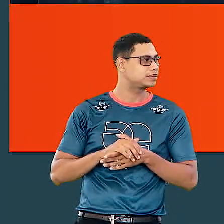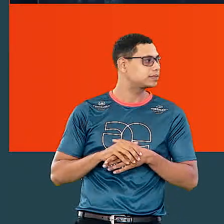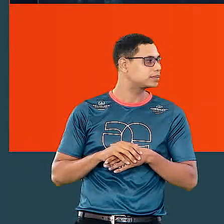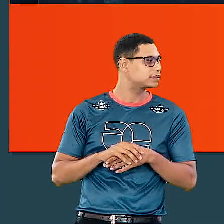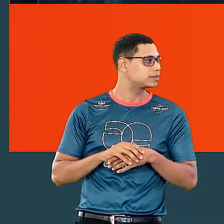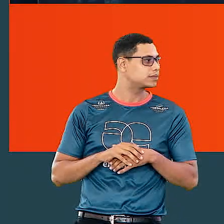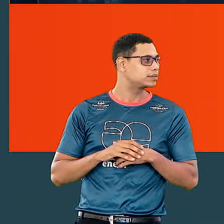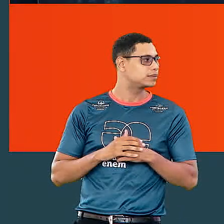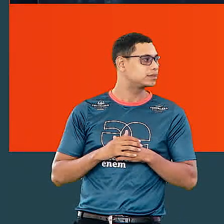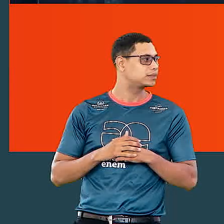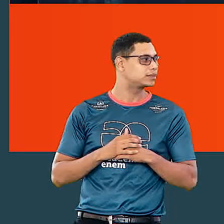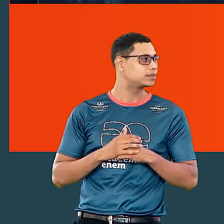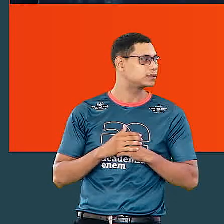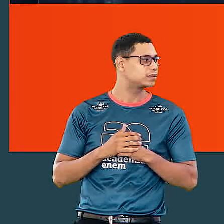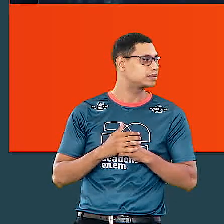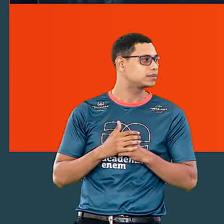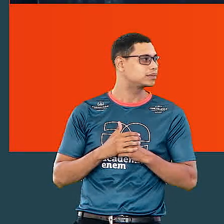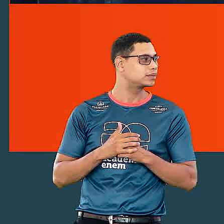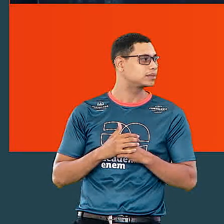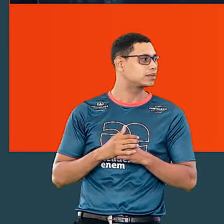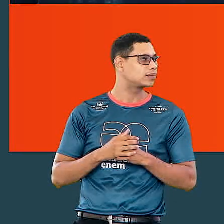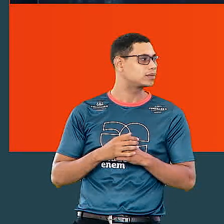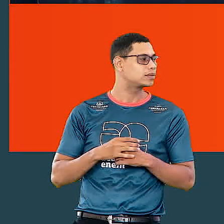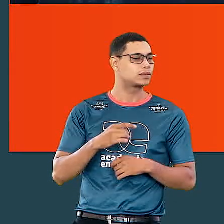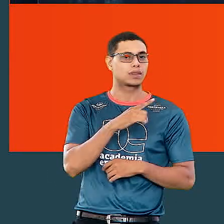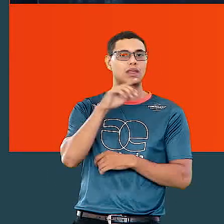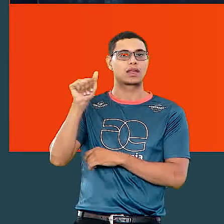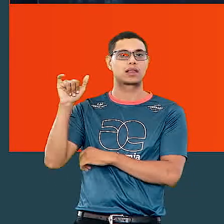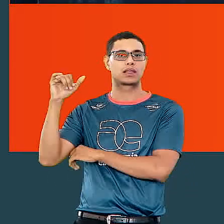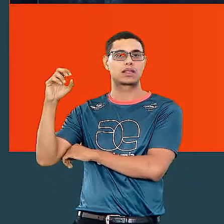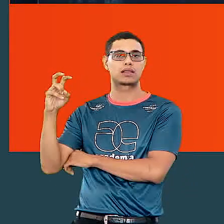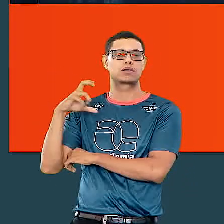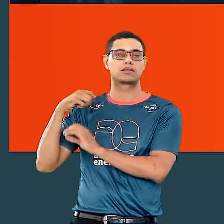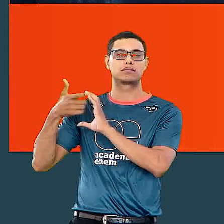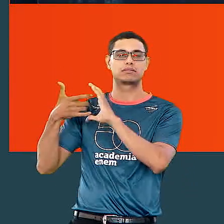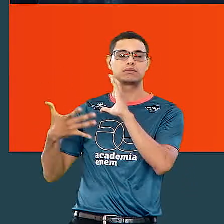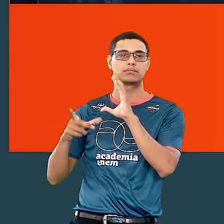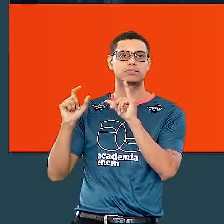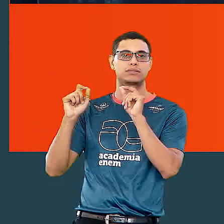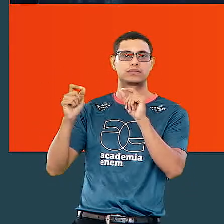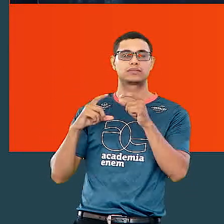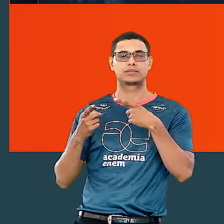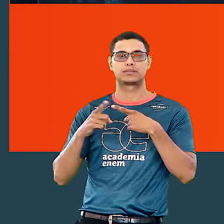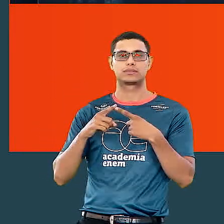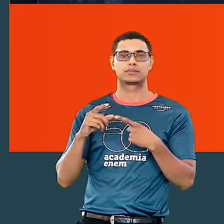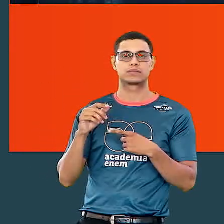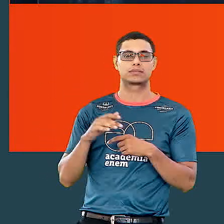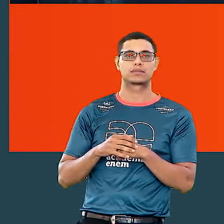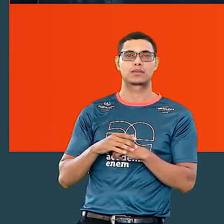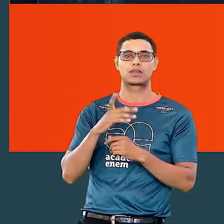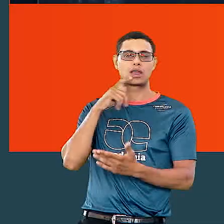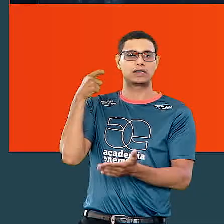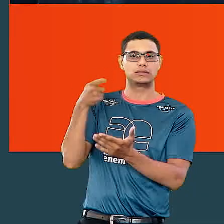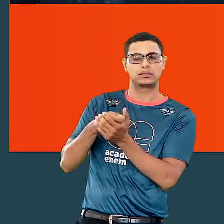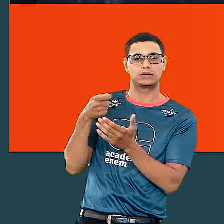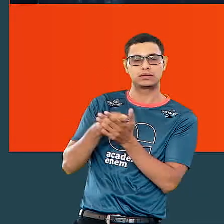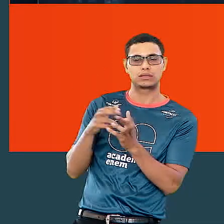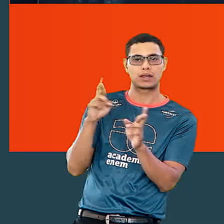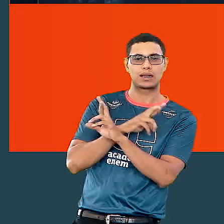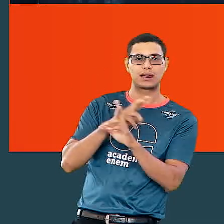só. O que o AI-5 descreve? O autoritarismo nas